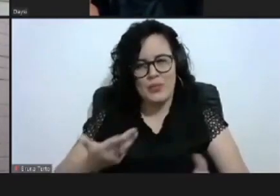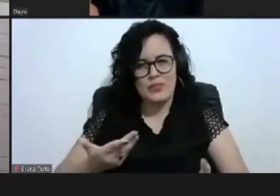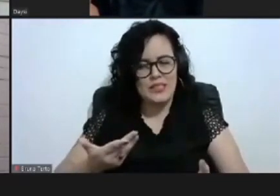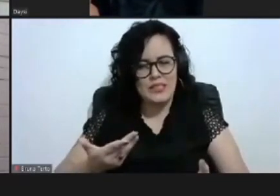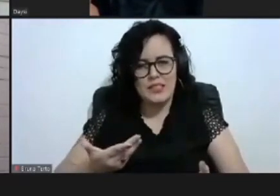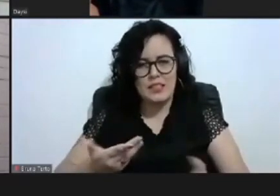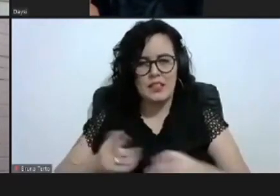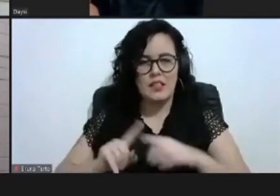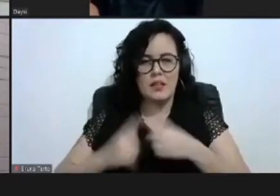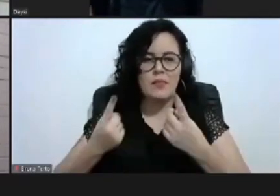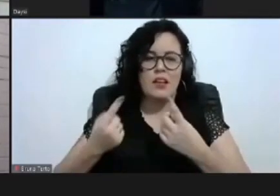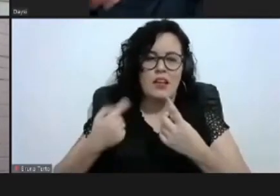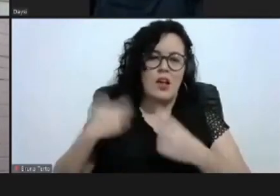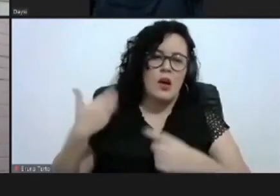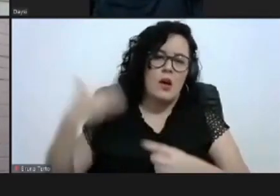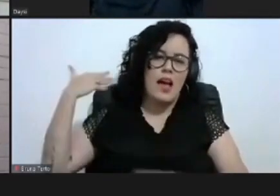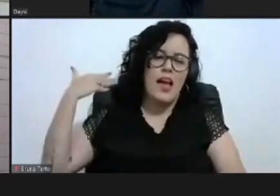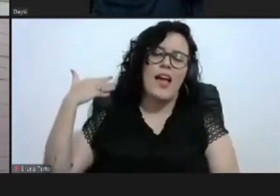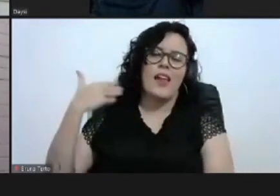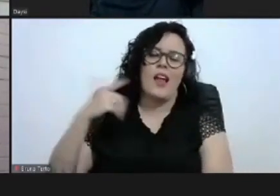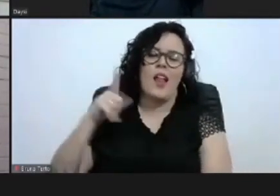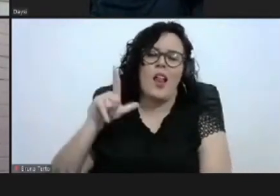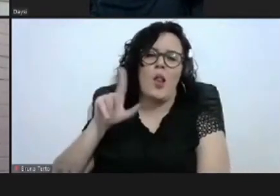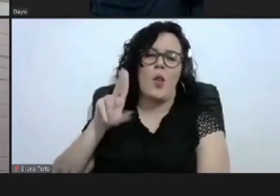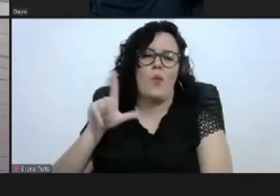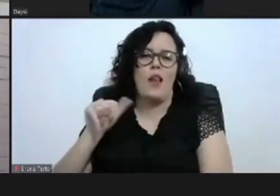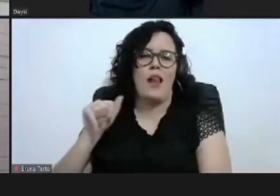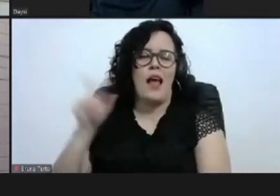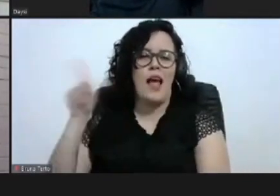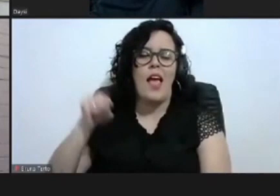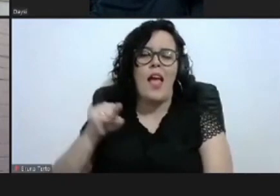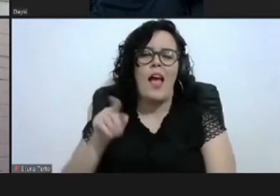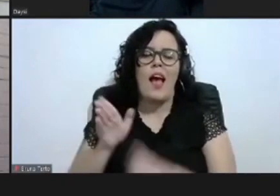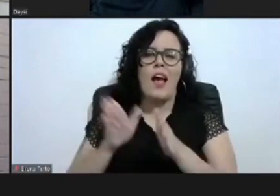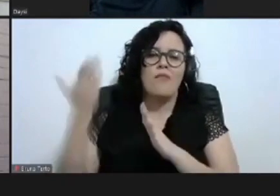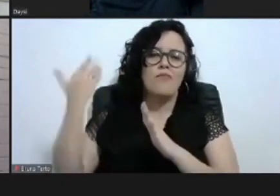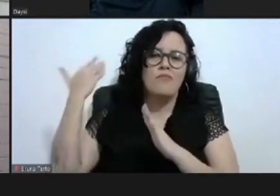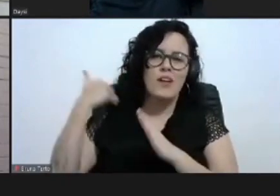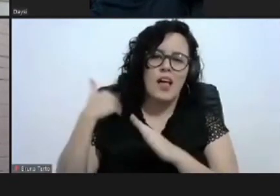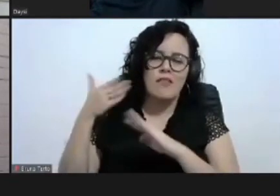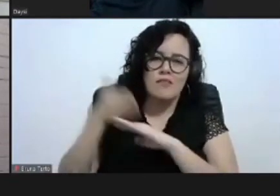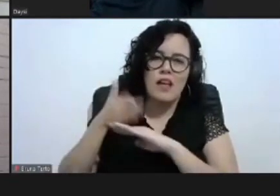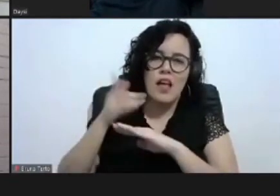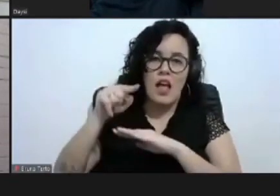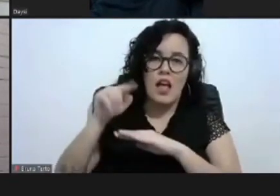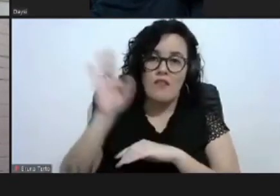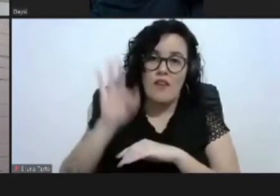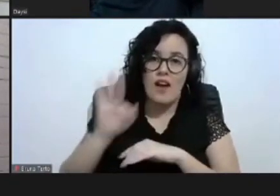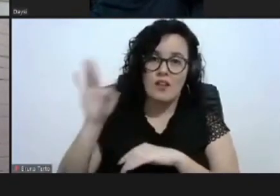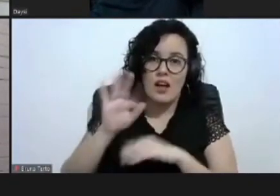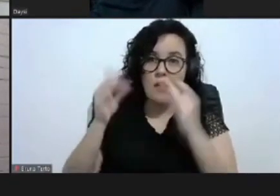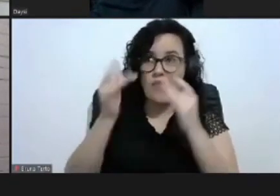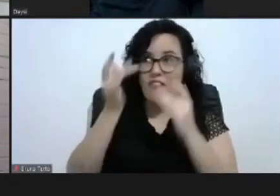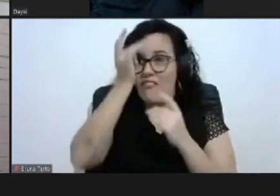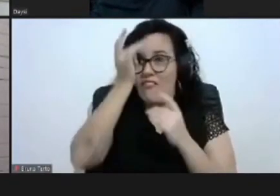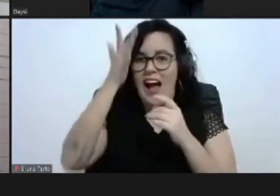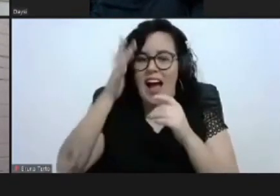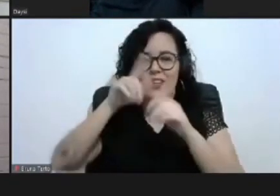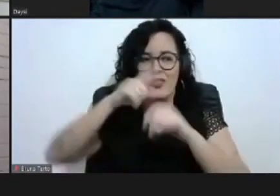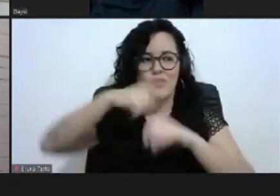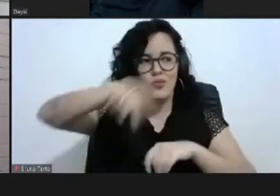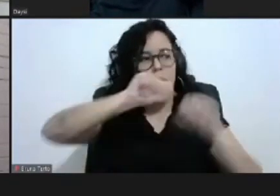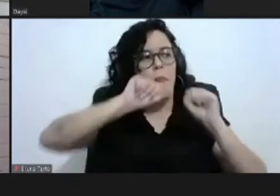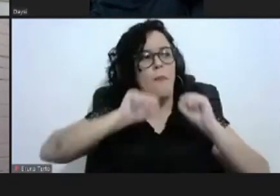da era Lula, né, na qual o acesso ao ensino superior ficou muito mais facilitado, e aí